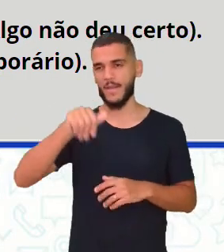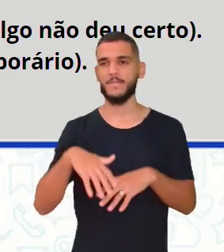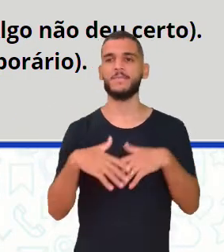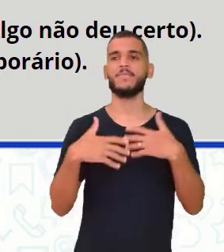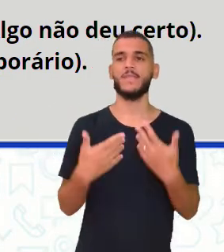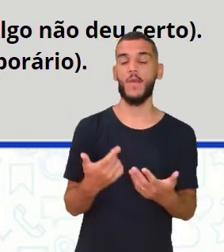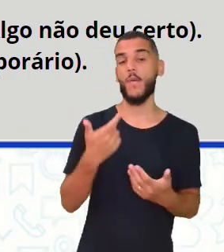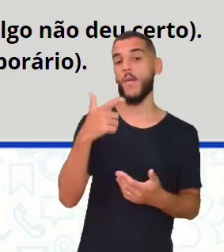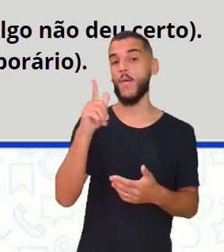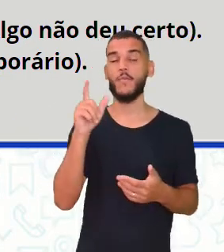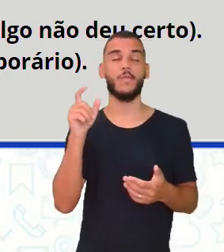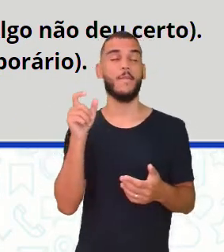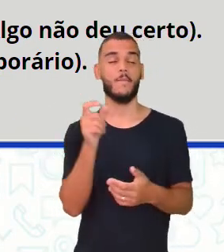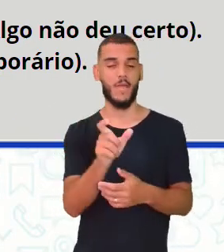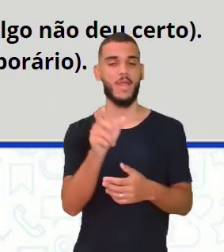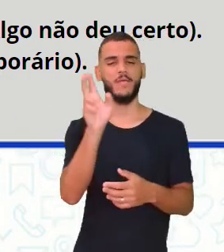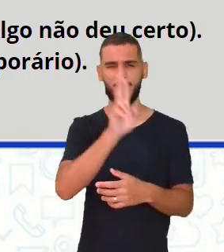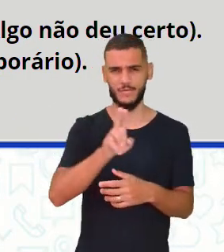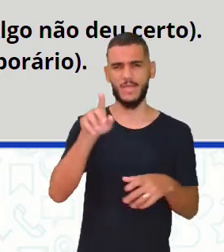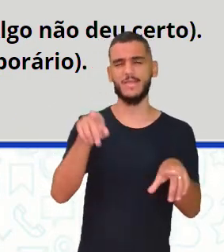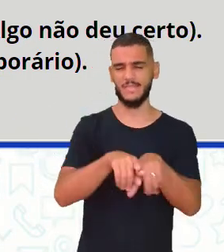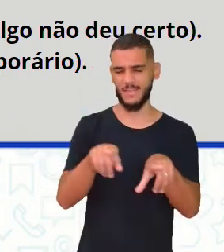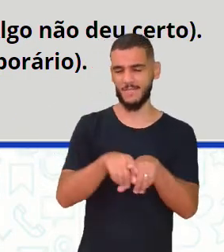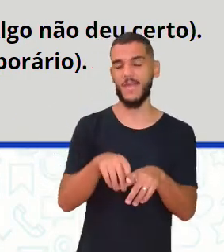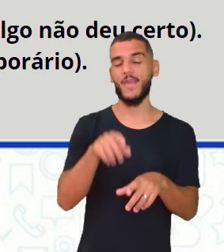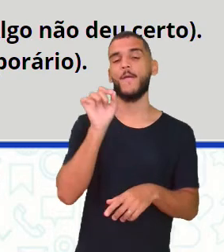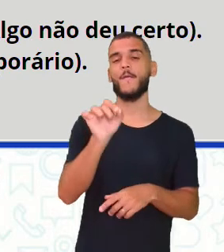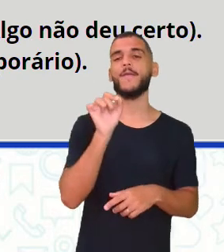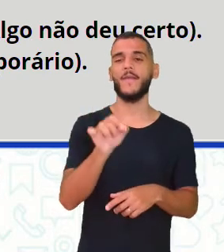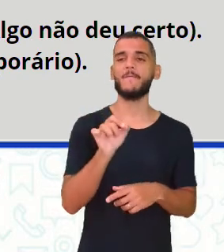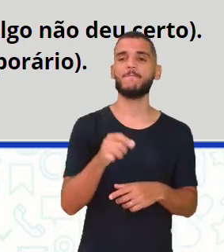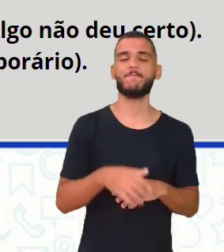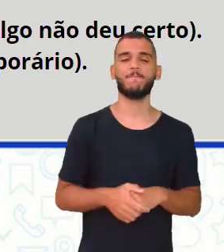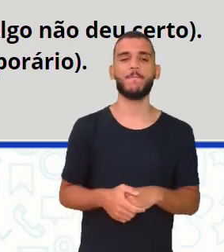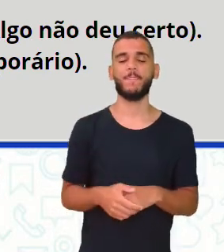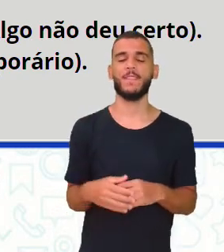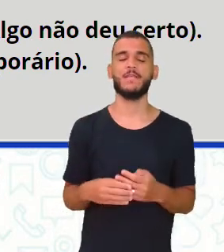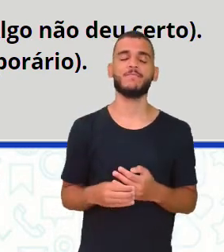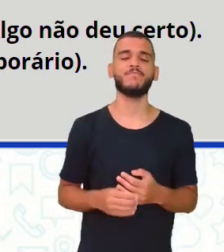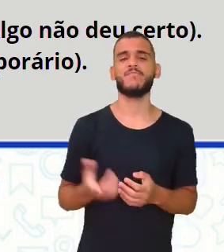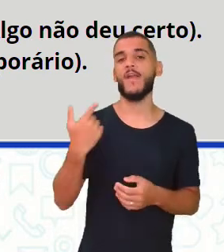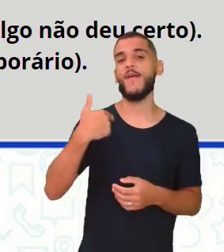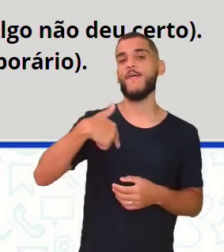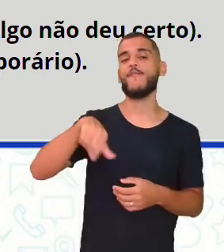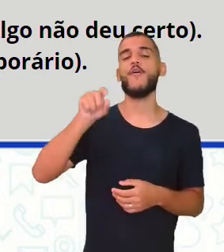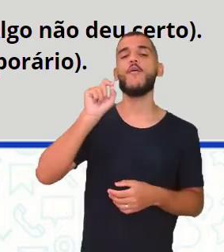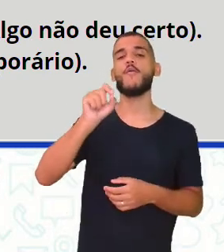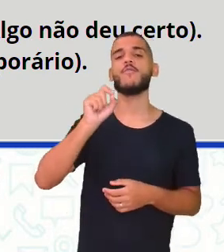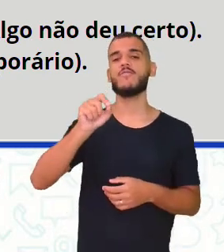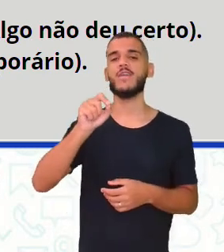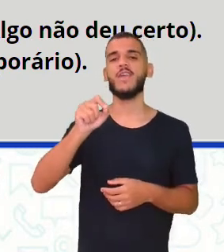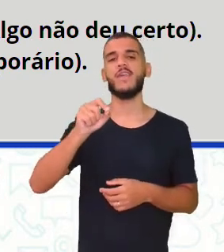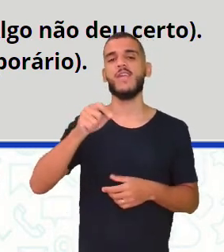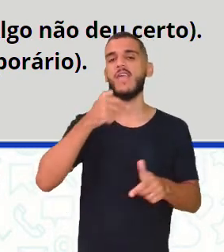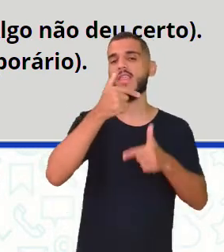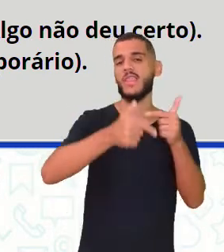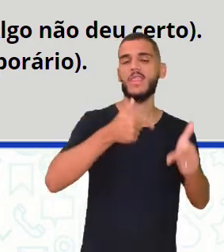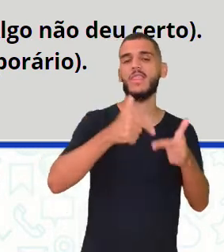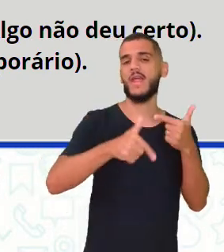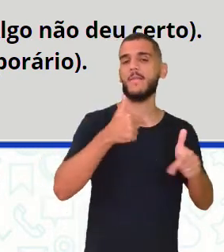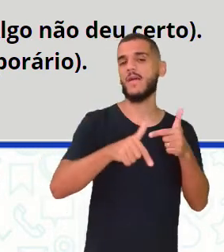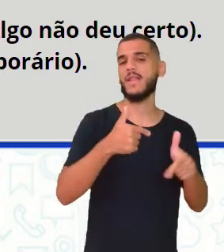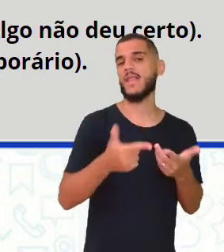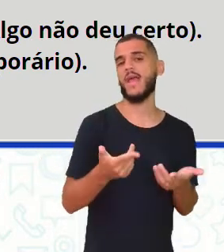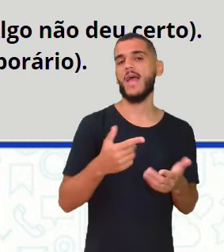que usamos aqui, né? Que é neologismo semântico. Quando falamos assim, ó, vou fazer um bico esse final de semana, não